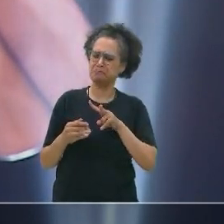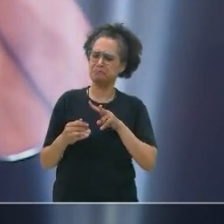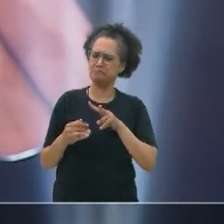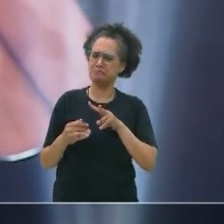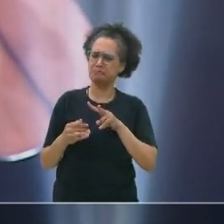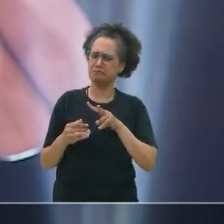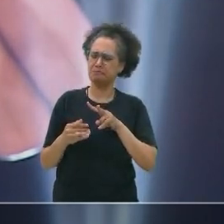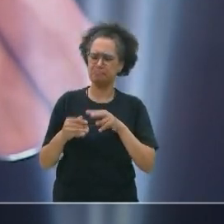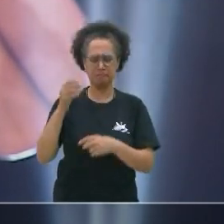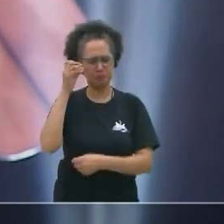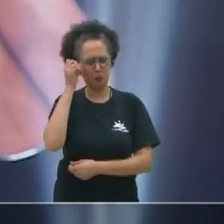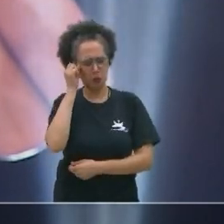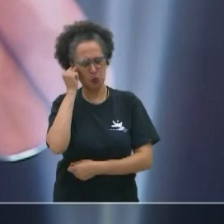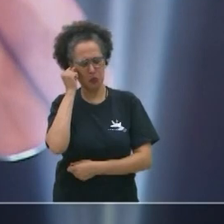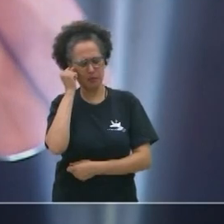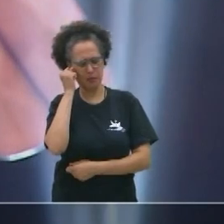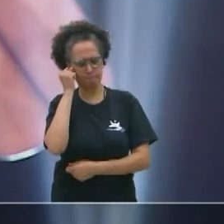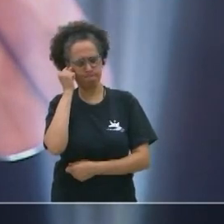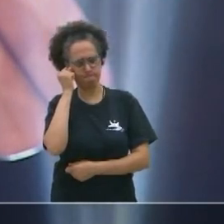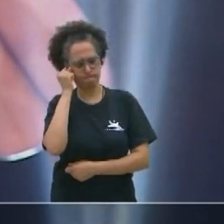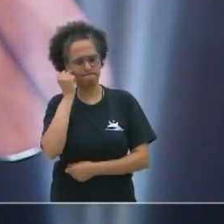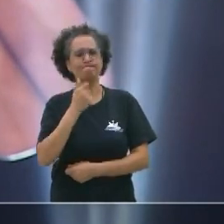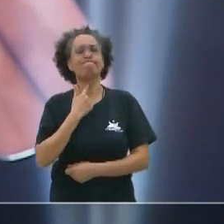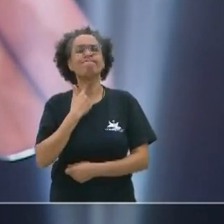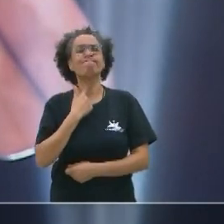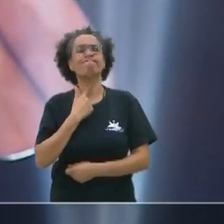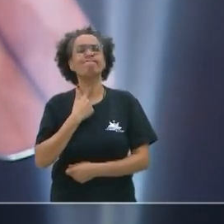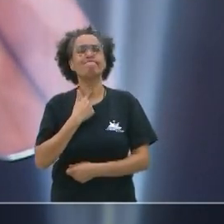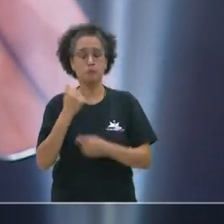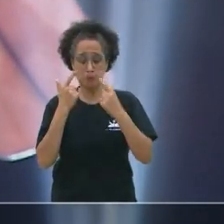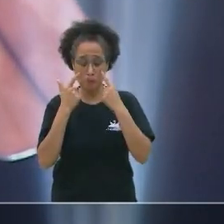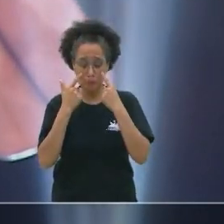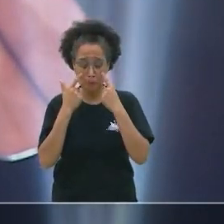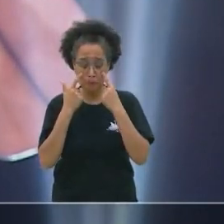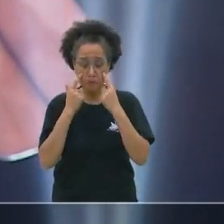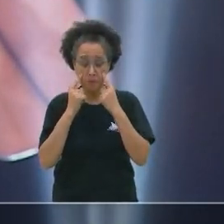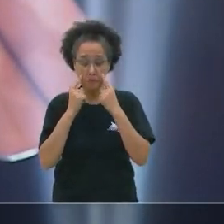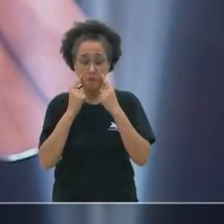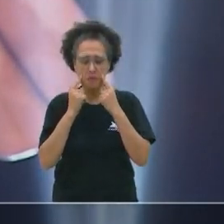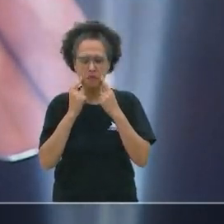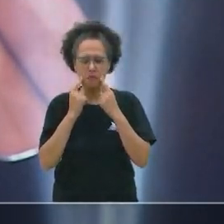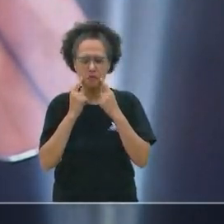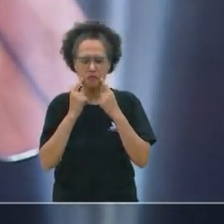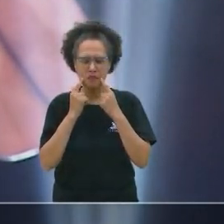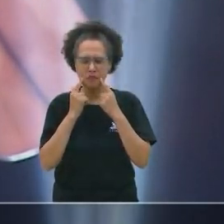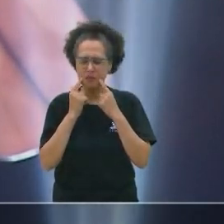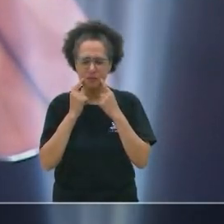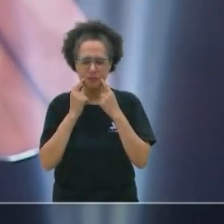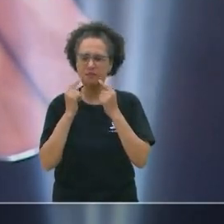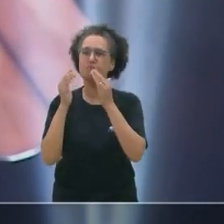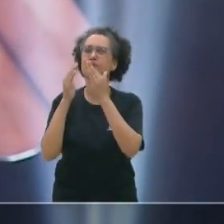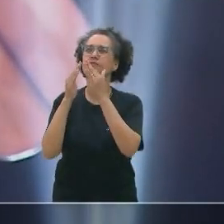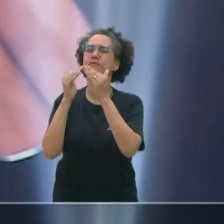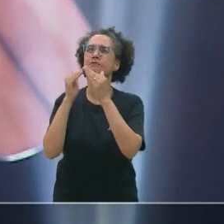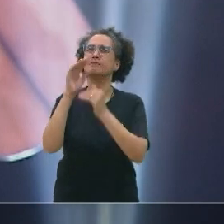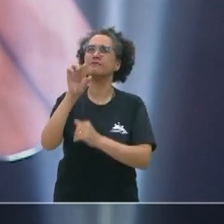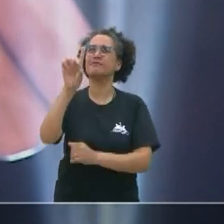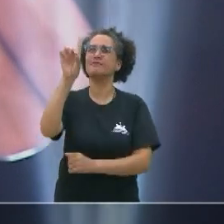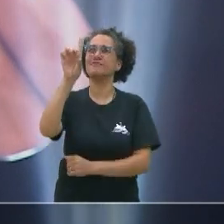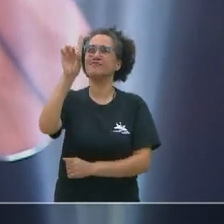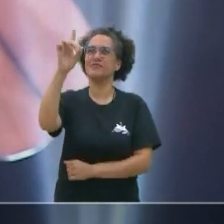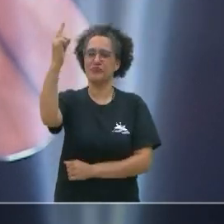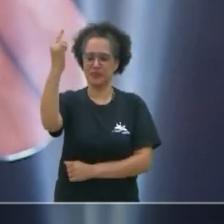em meu quarto, naquela vontade de chorar, eu peço a Deus e Ele